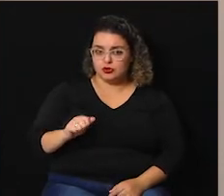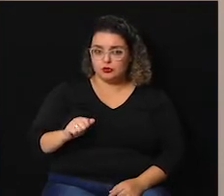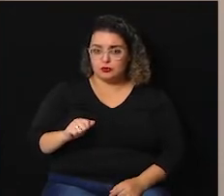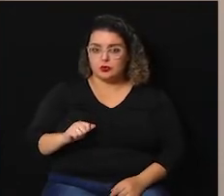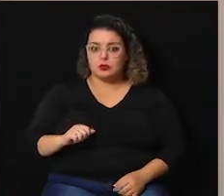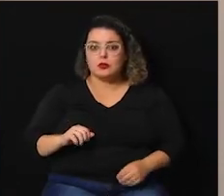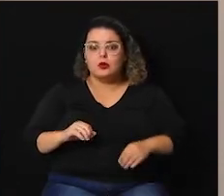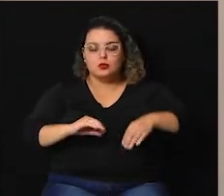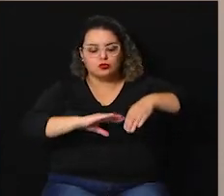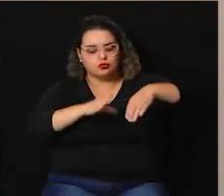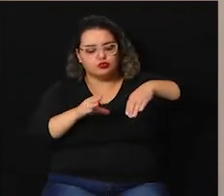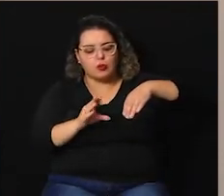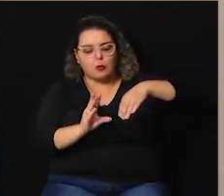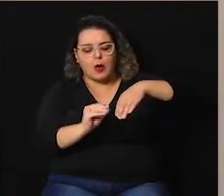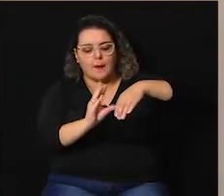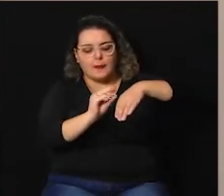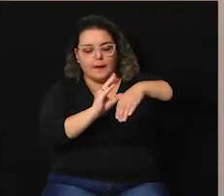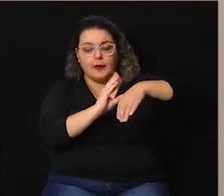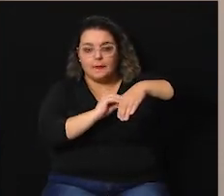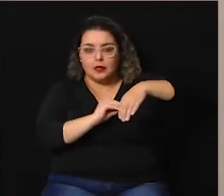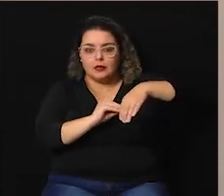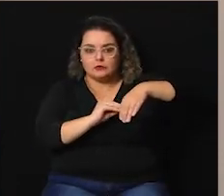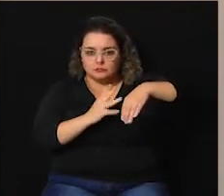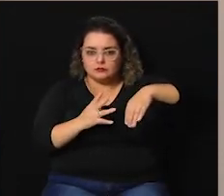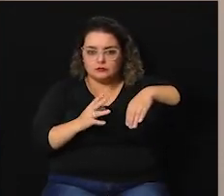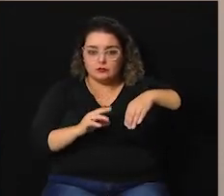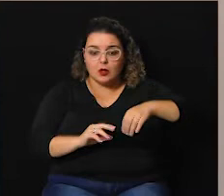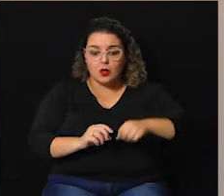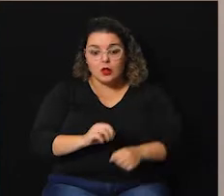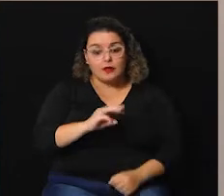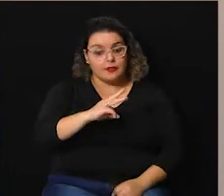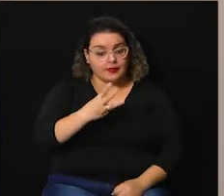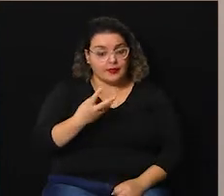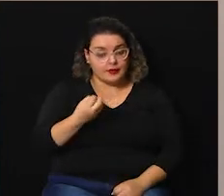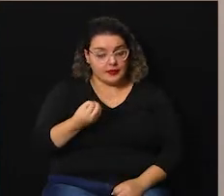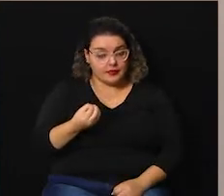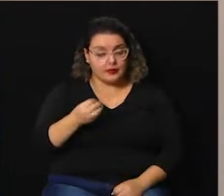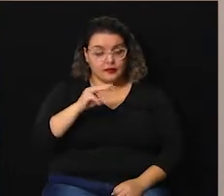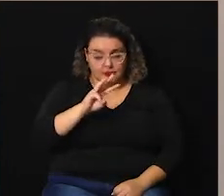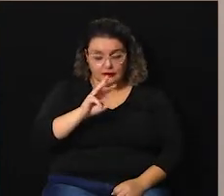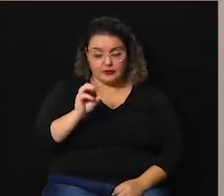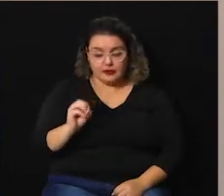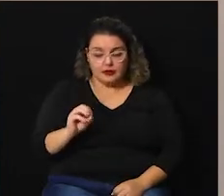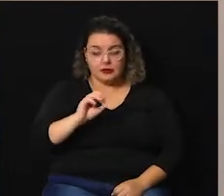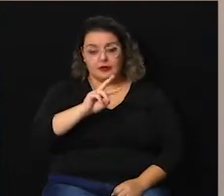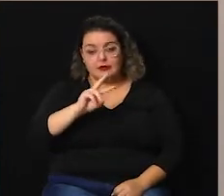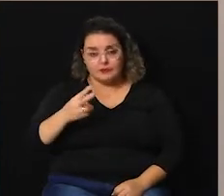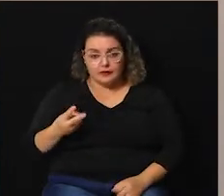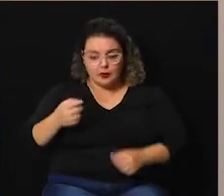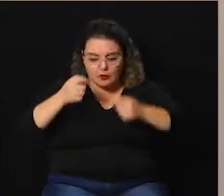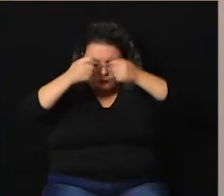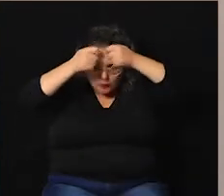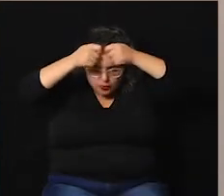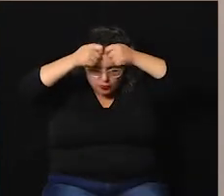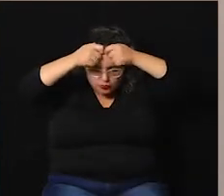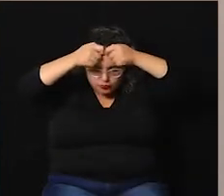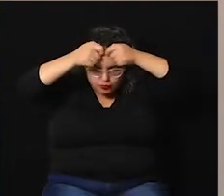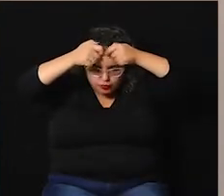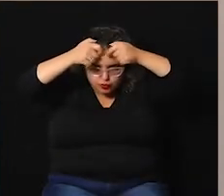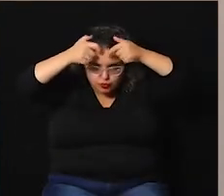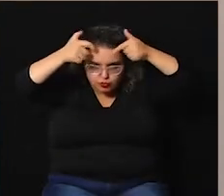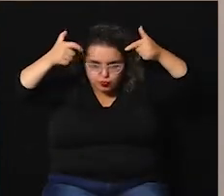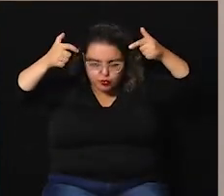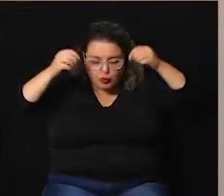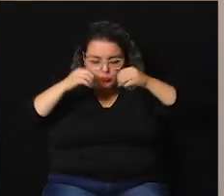que é um equipamento que aumenta até 30 mil vezes, aumenta muito o couro cabeludo e o fio de